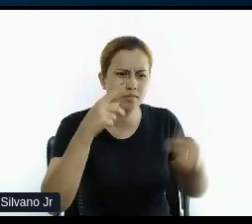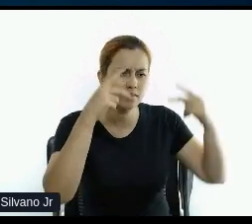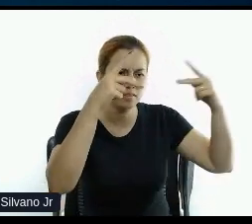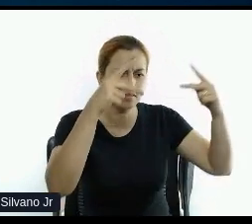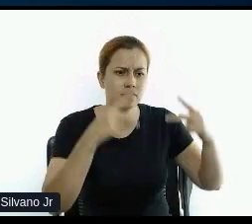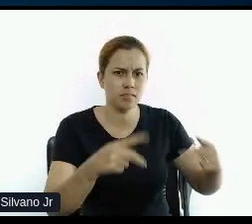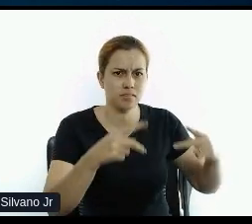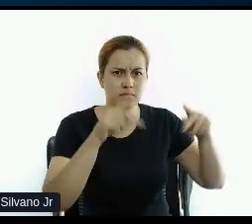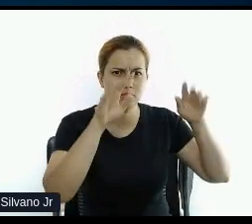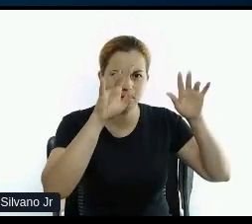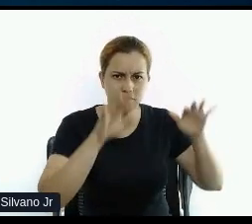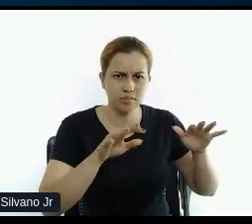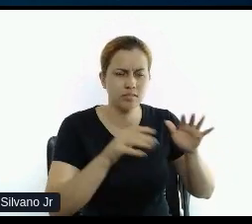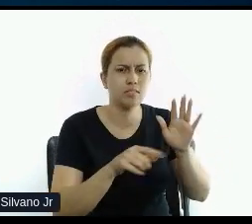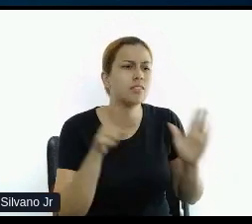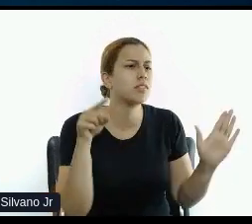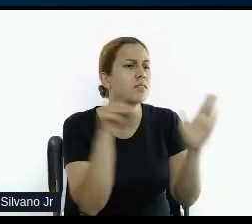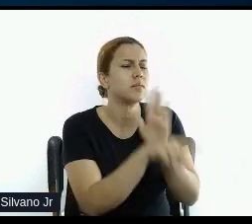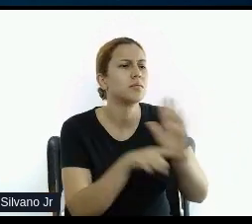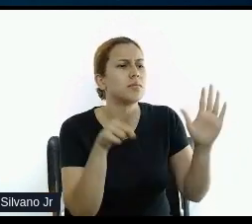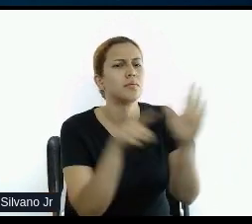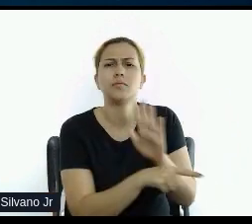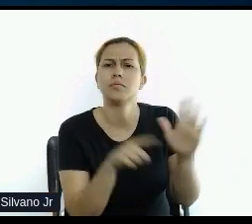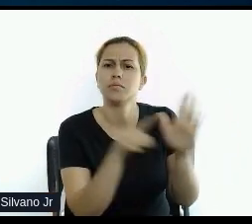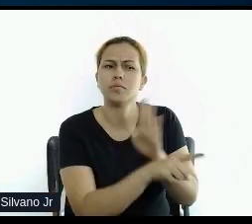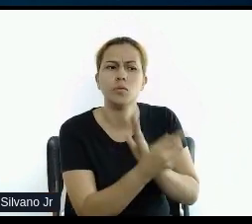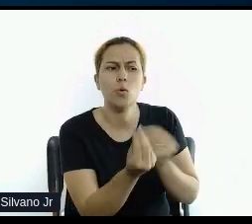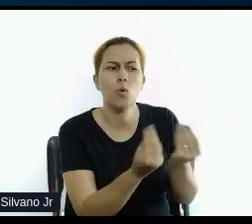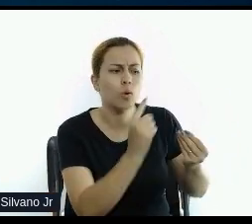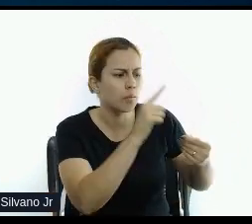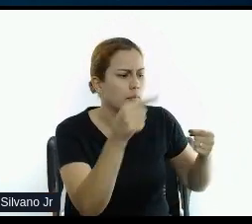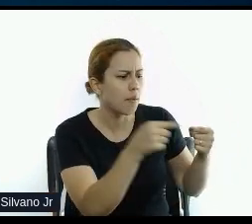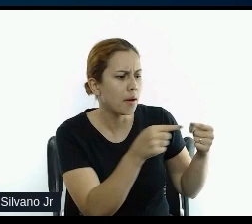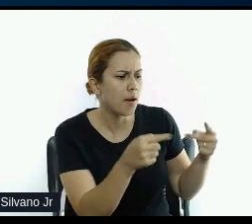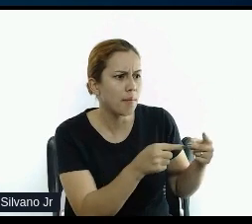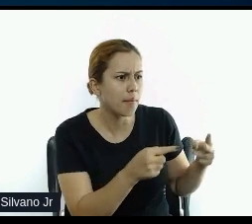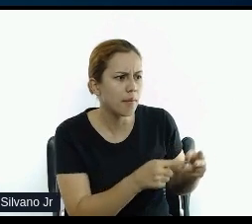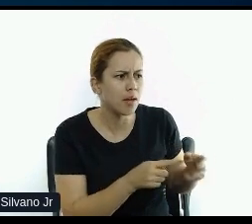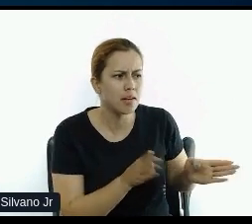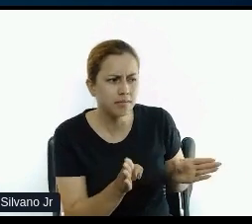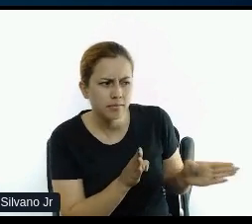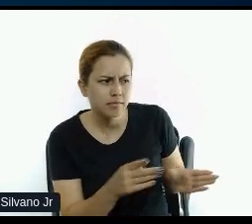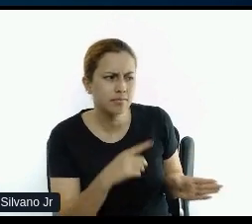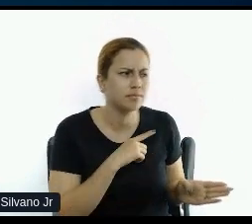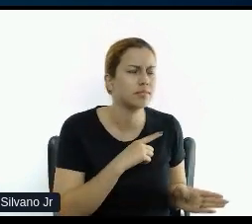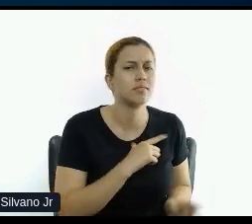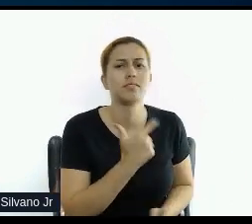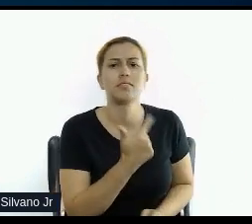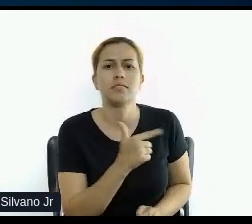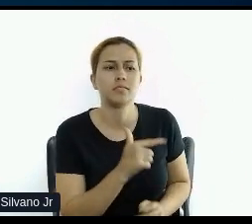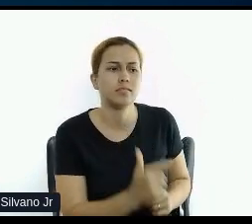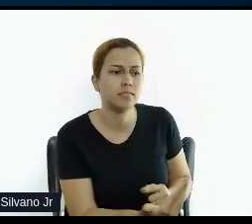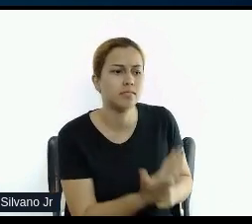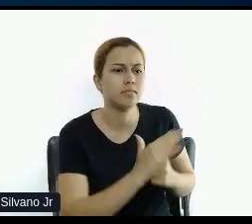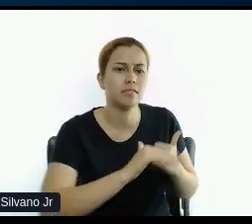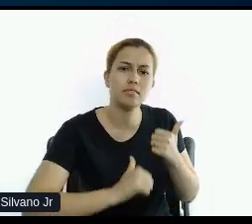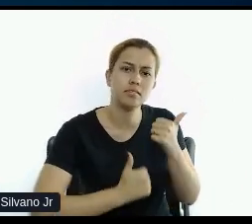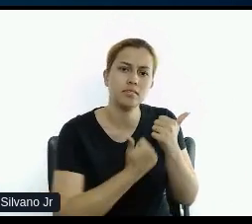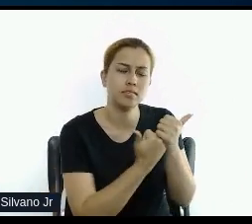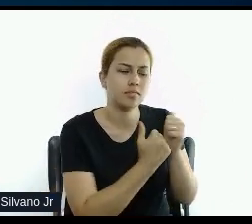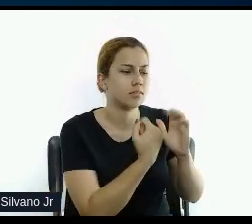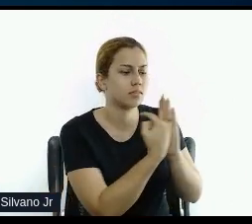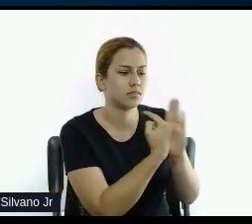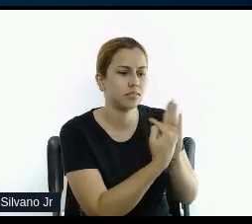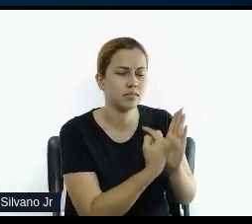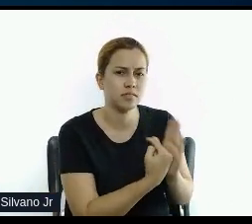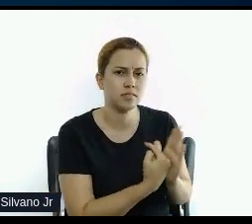prompts e perguntando a esses prompts se essa aplicação está acessível ou não e pedindo para ela nos apoiar, para ela nos corrigir ali naquilo